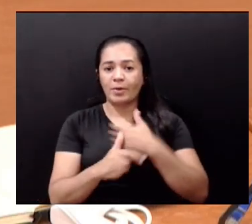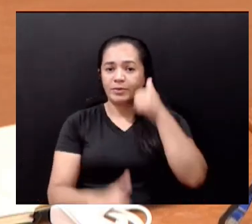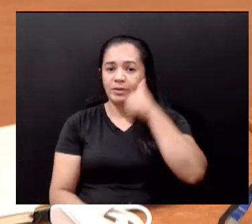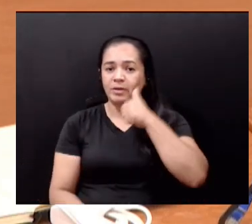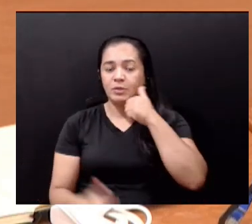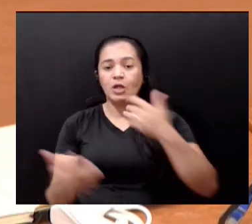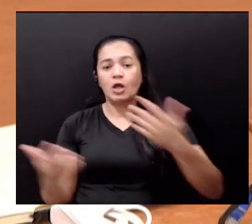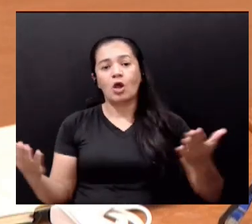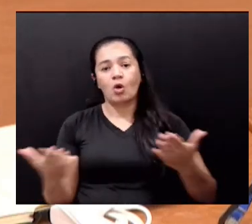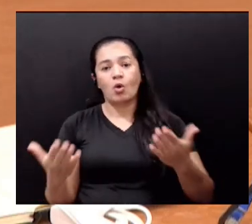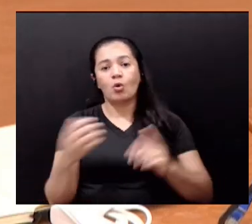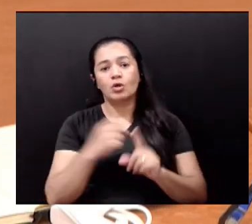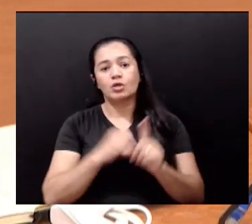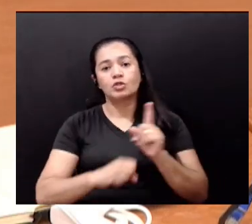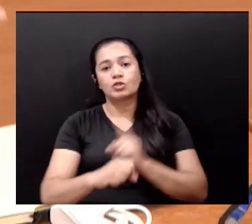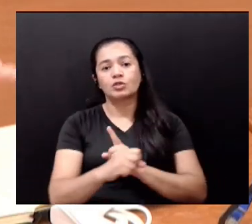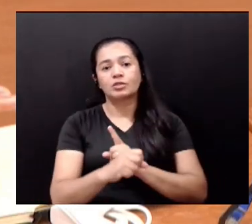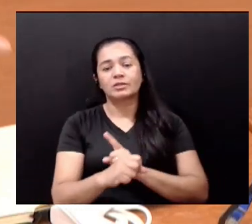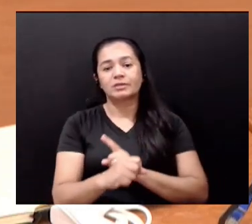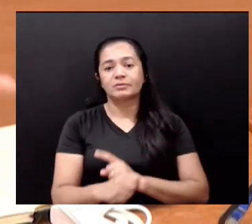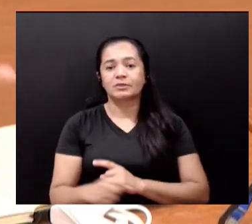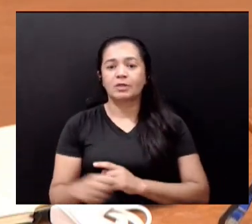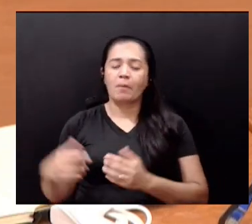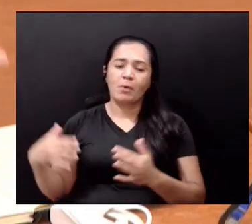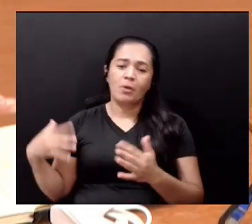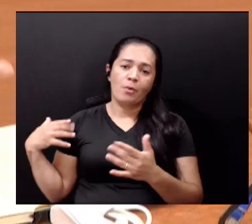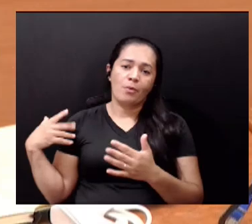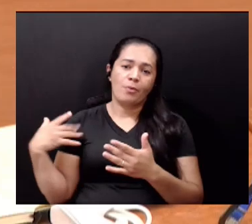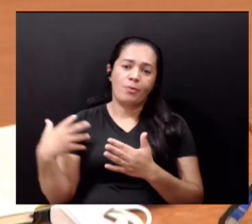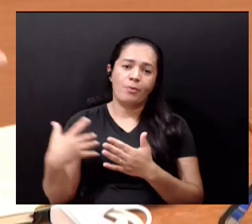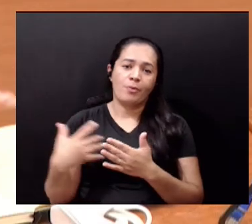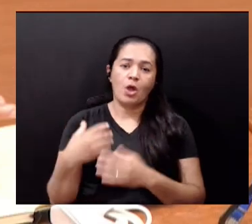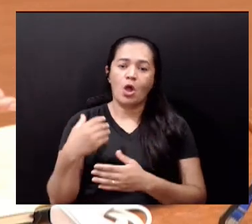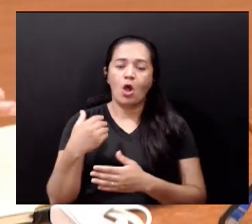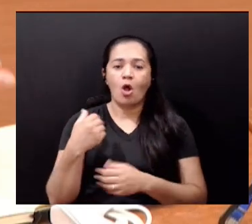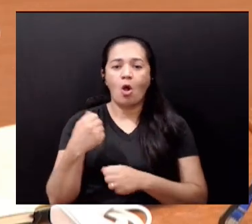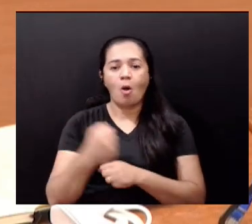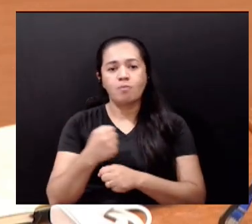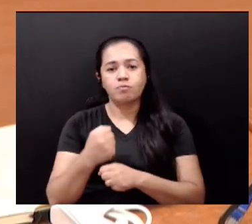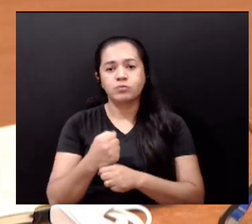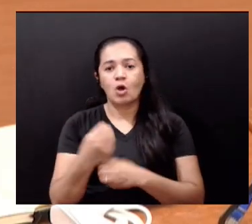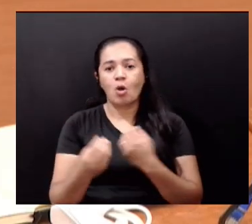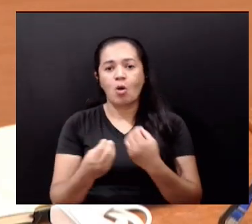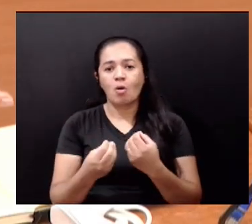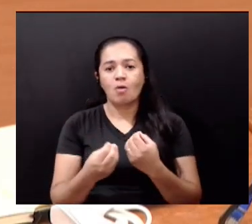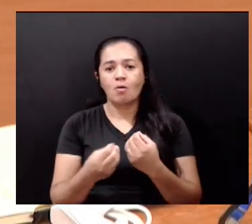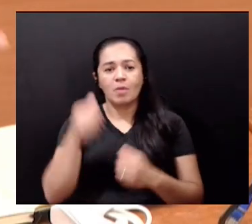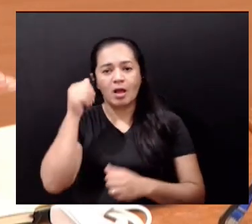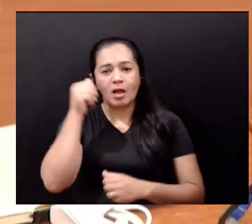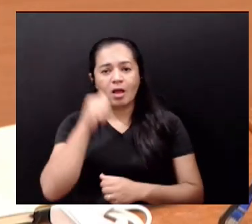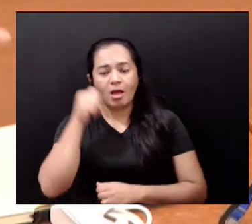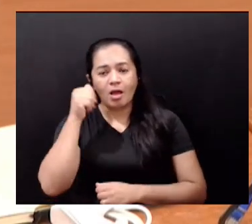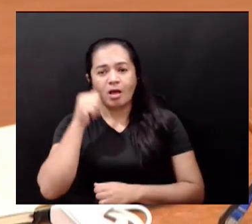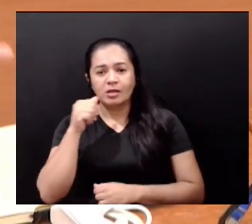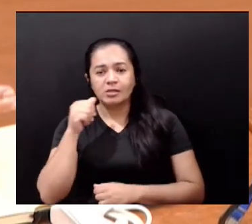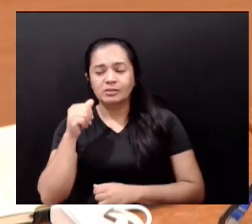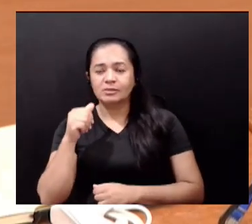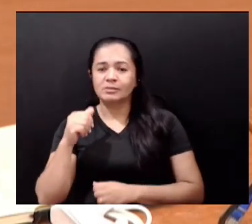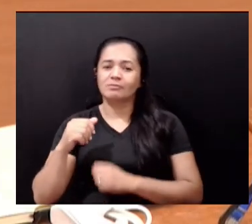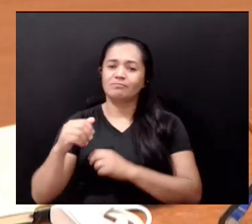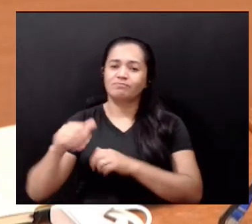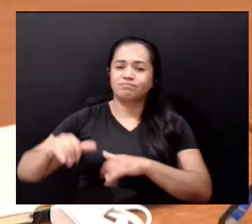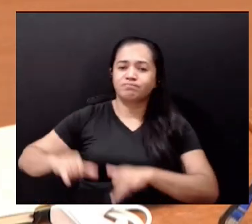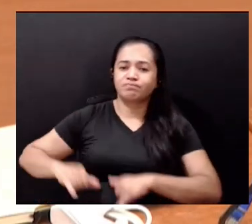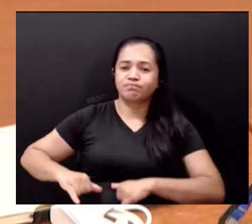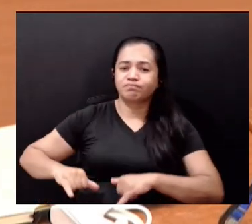que, historicamente, foi construída sob a exploração das mulheres. A gente tem dados, né, ainda